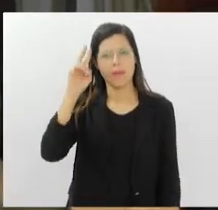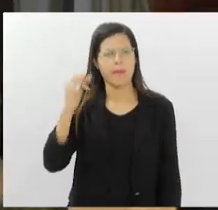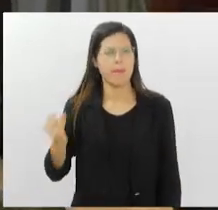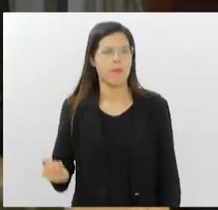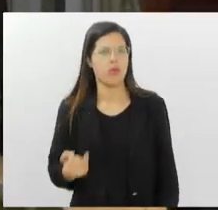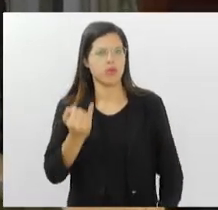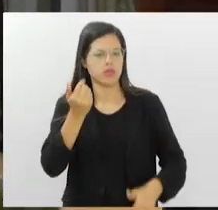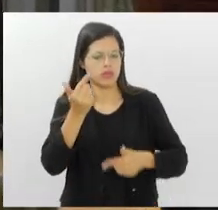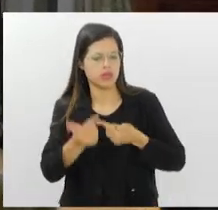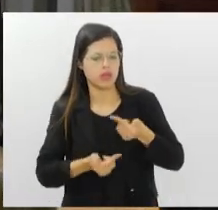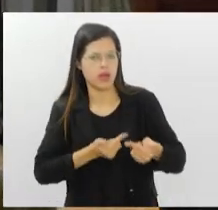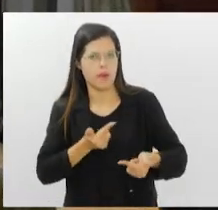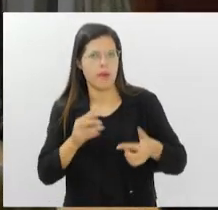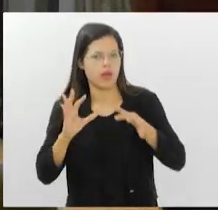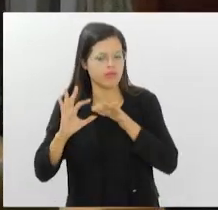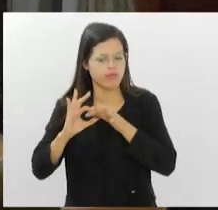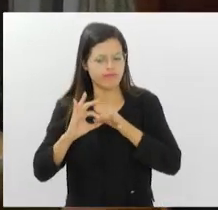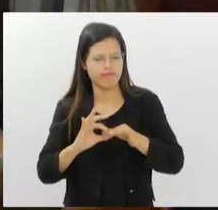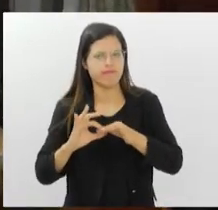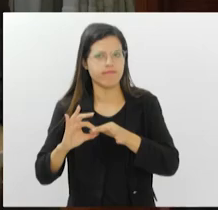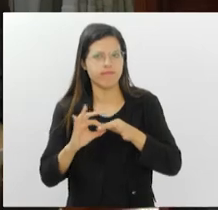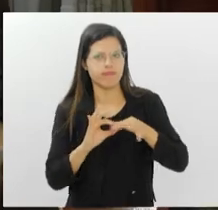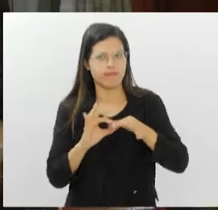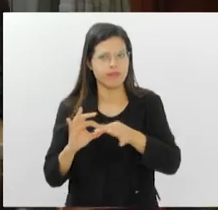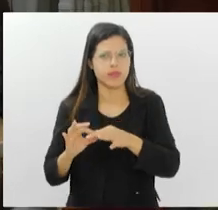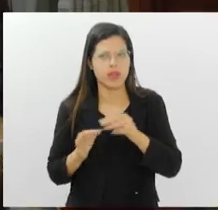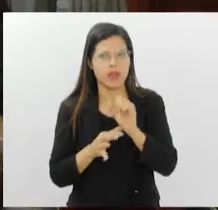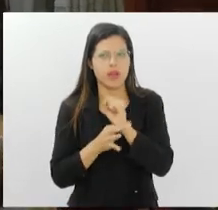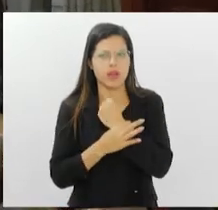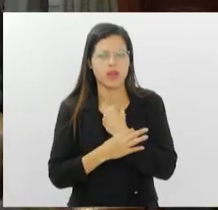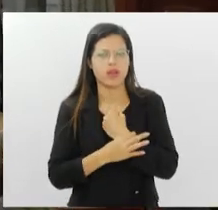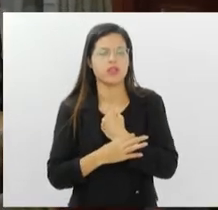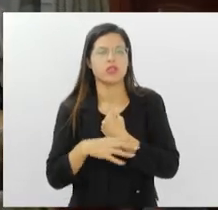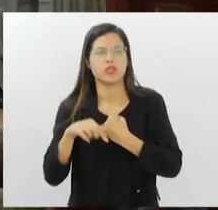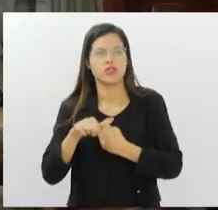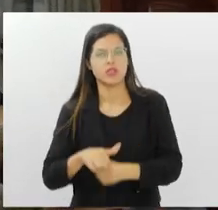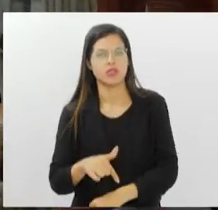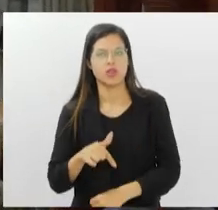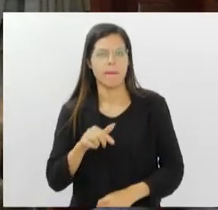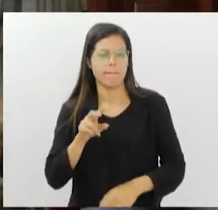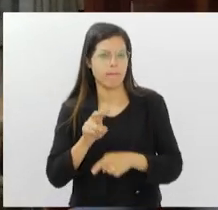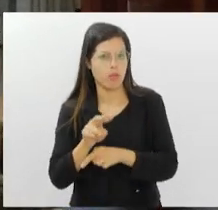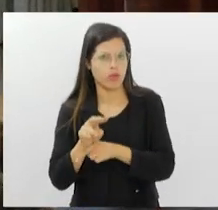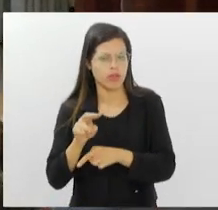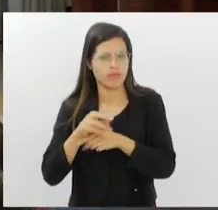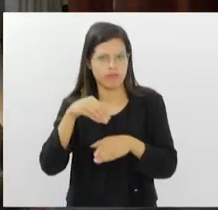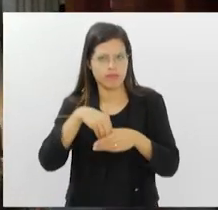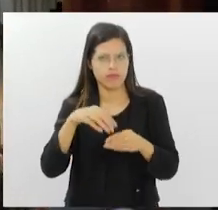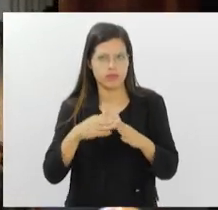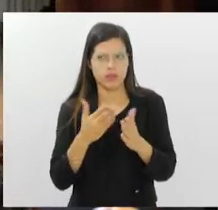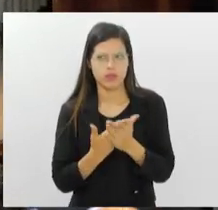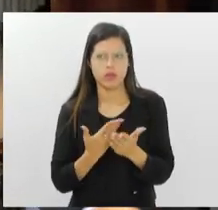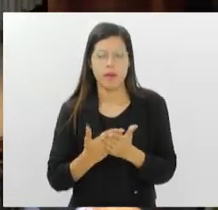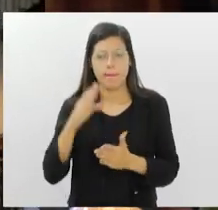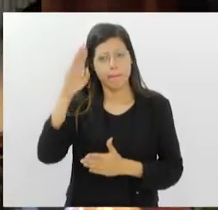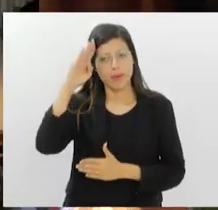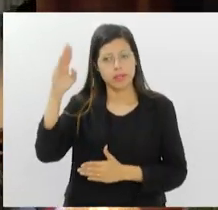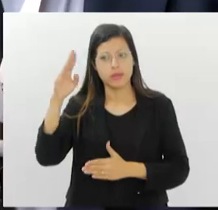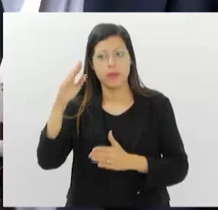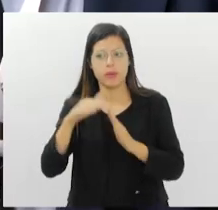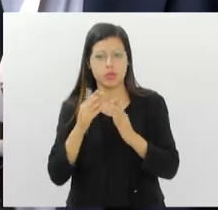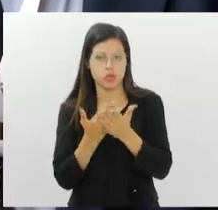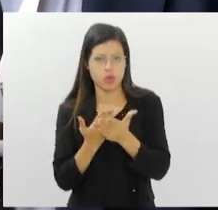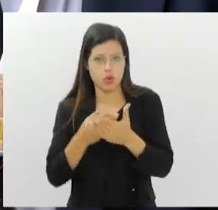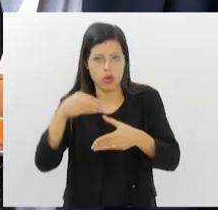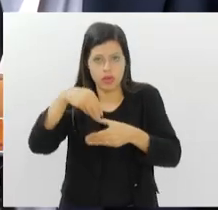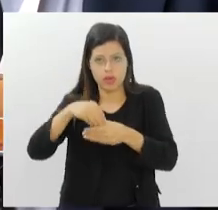trabalho integrado para garantir a proteção e a segurança nas escolas, especialmente aquelas que ficam dentro de comunidades. Hoje